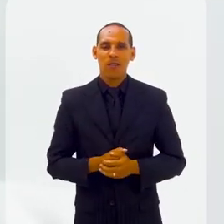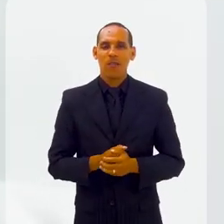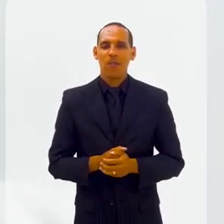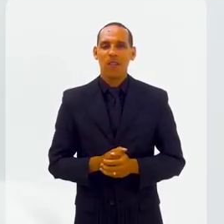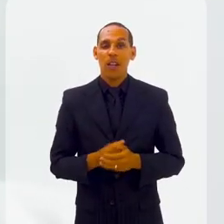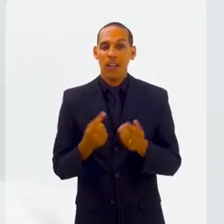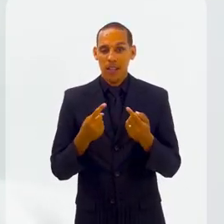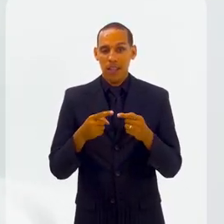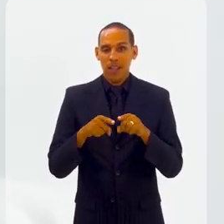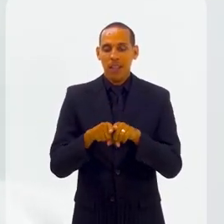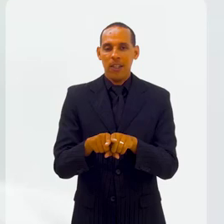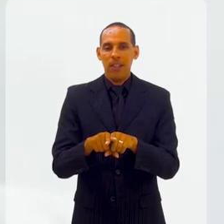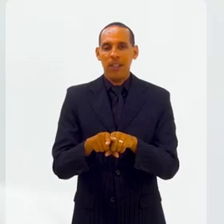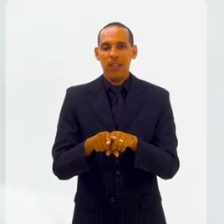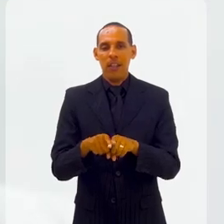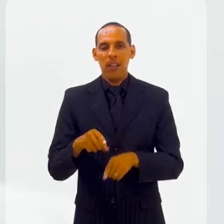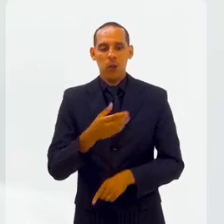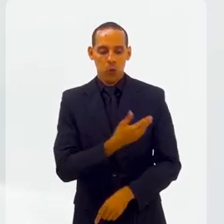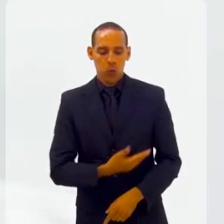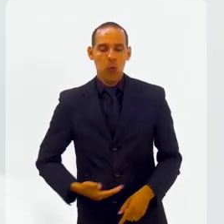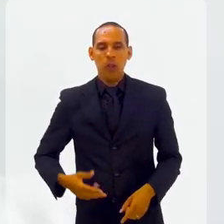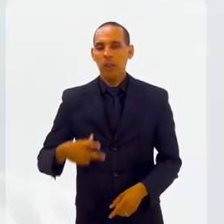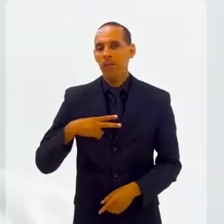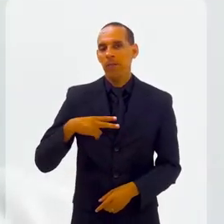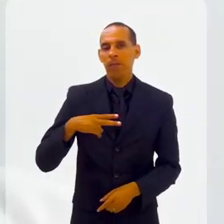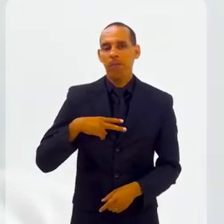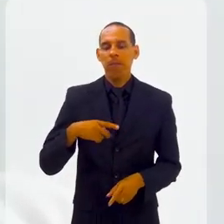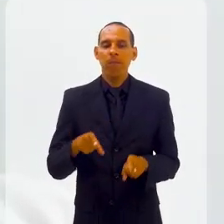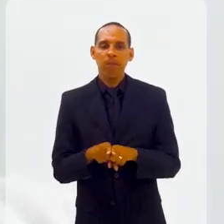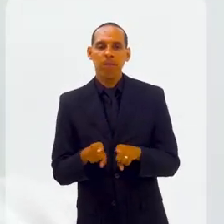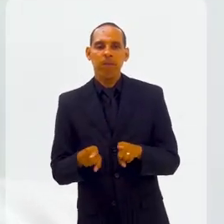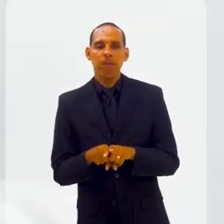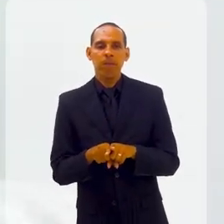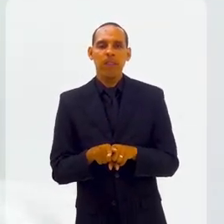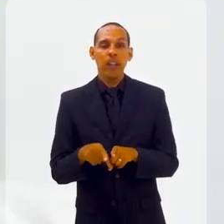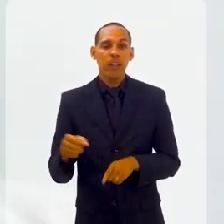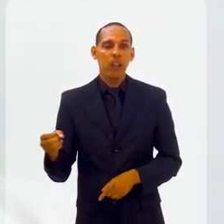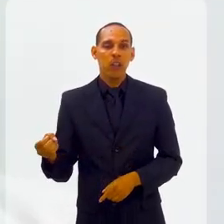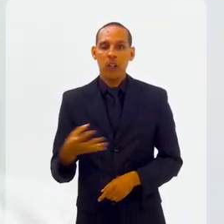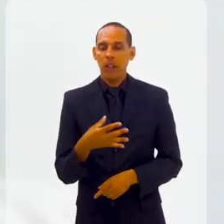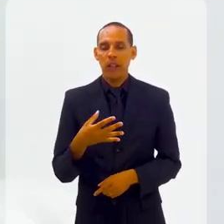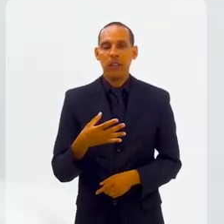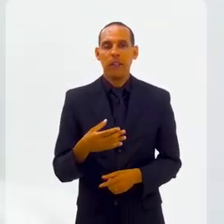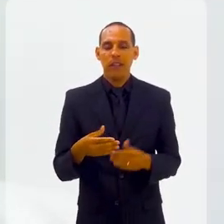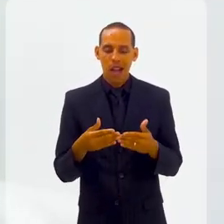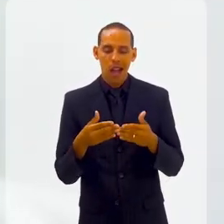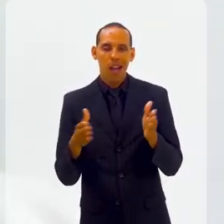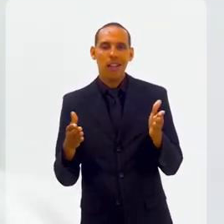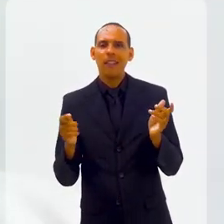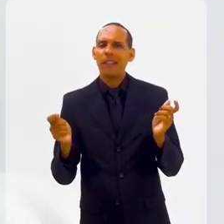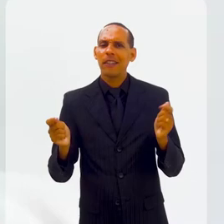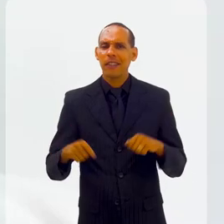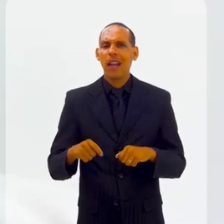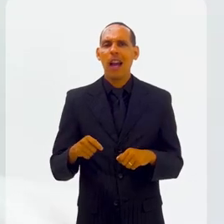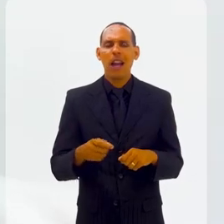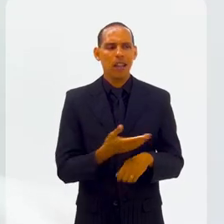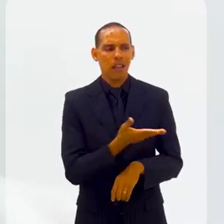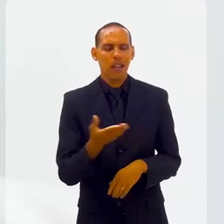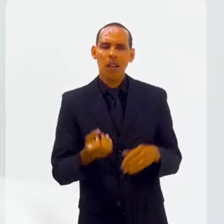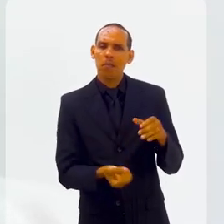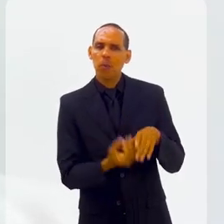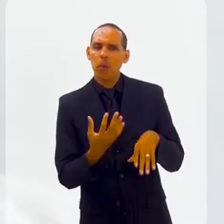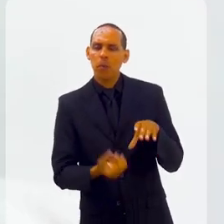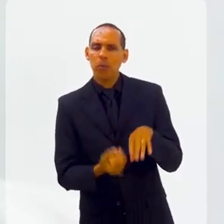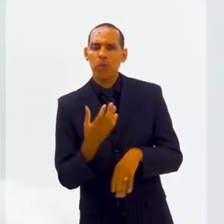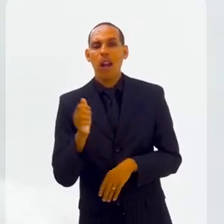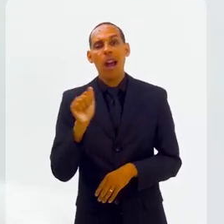atuação parcerias público privado inovação aberta é uma possibilidade de você trazer esses produtores